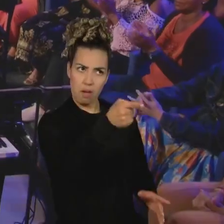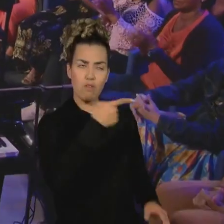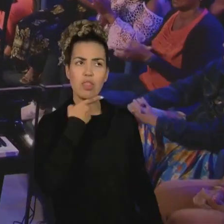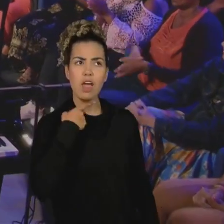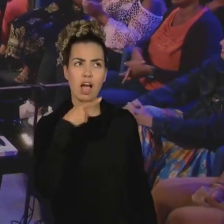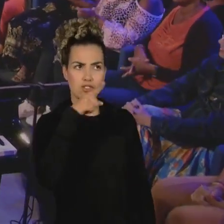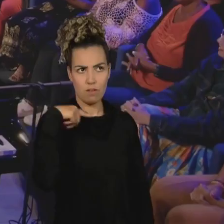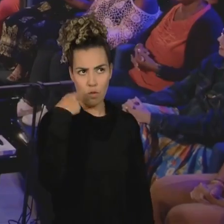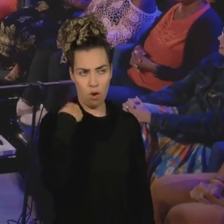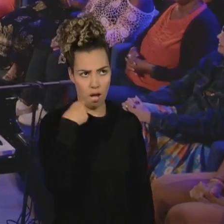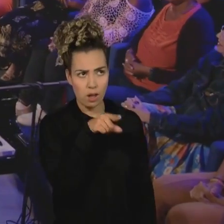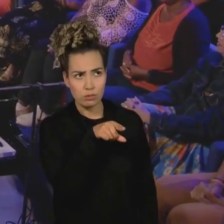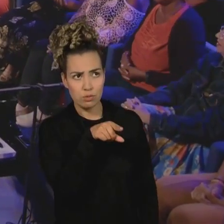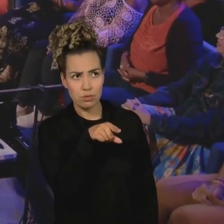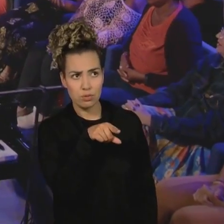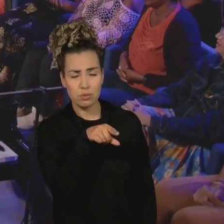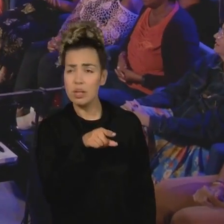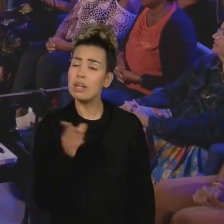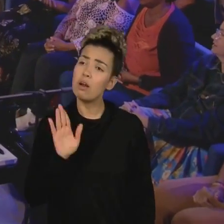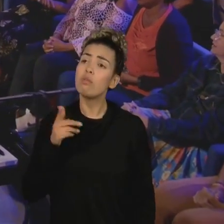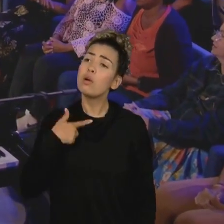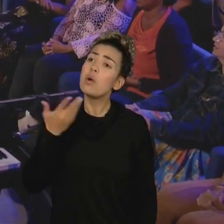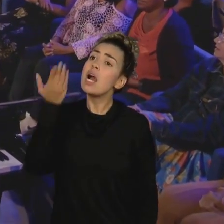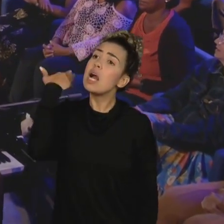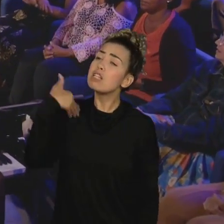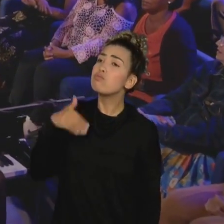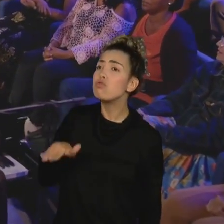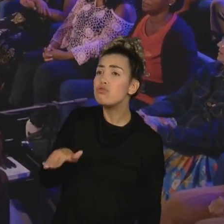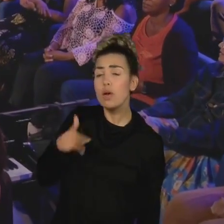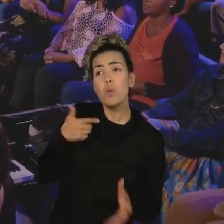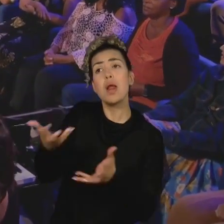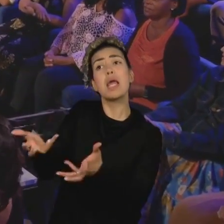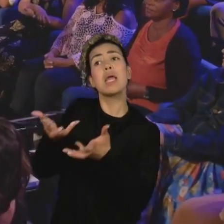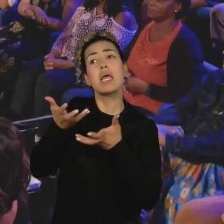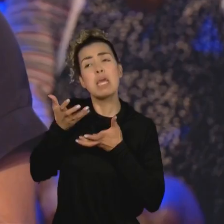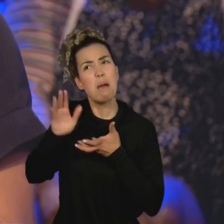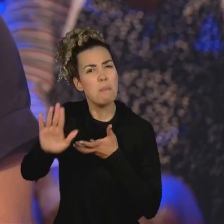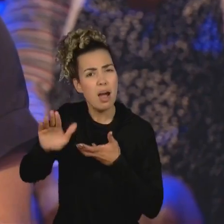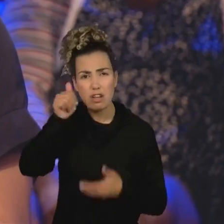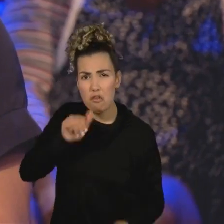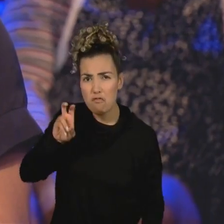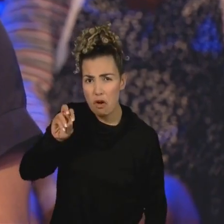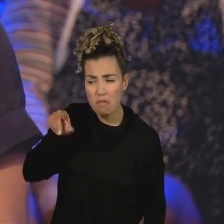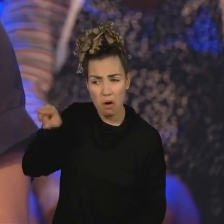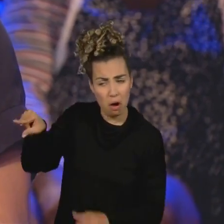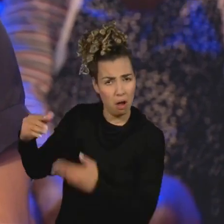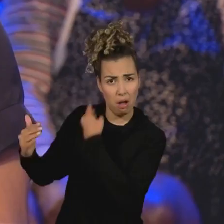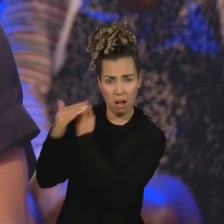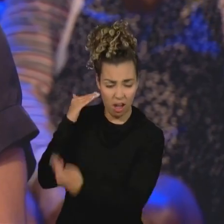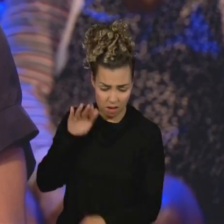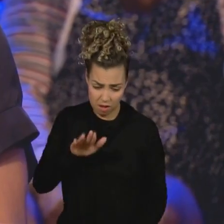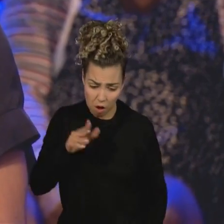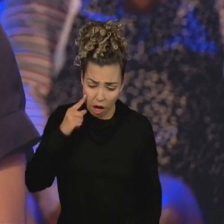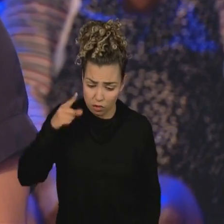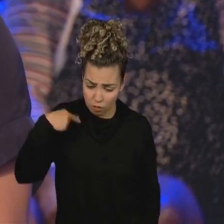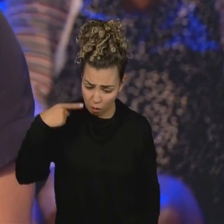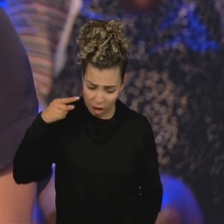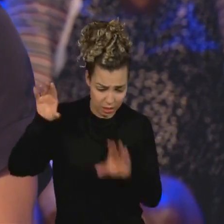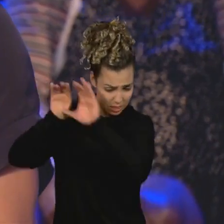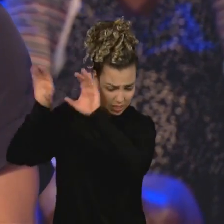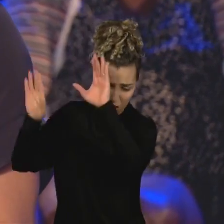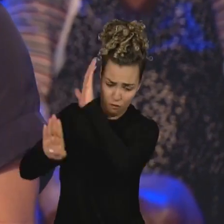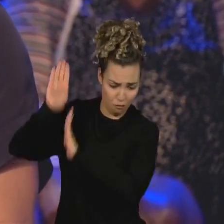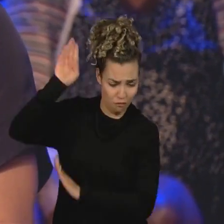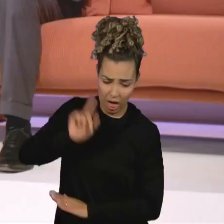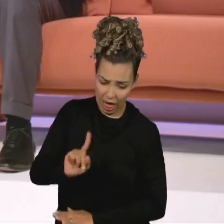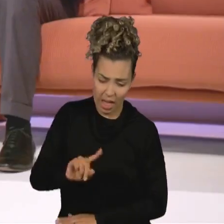Oi? Você quer ser advogado? Não, eu queria quando eu era criança, mas a minha avó falou que advogado não vai pro céu. Ah, meu Deus do céu. Aí eu desisti e